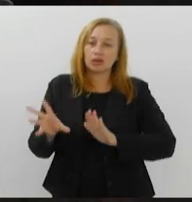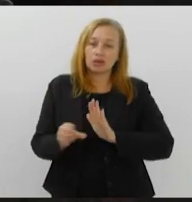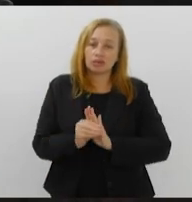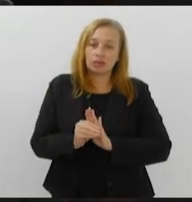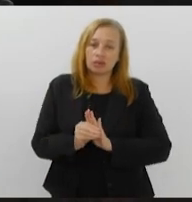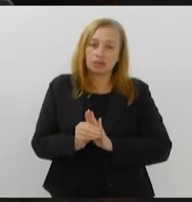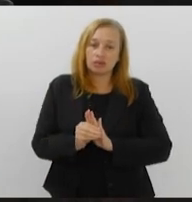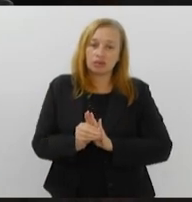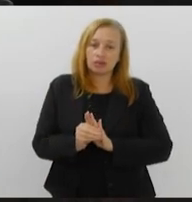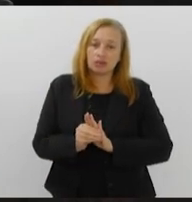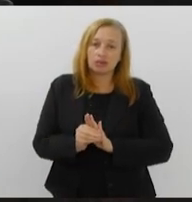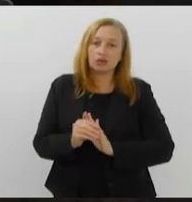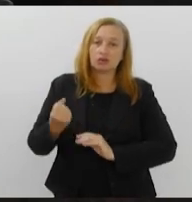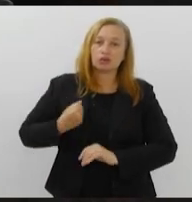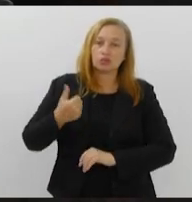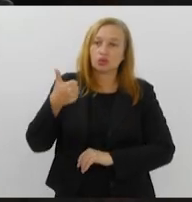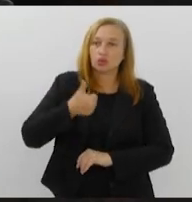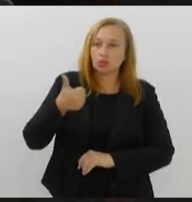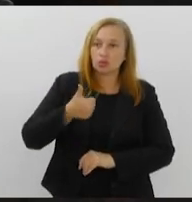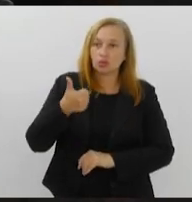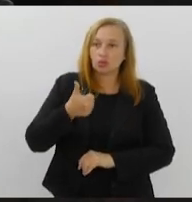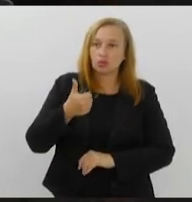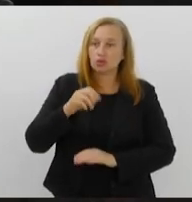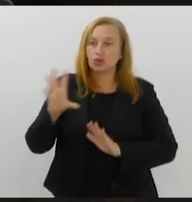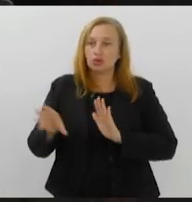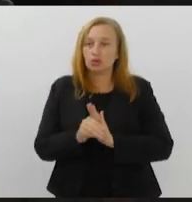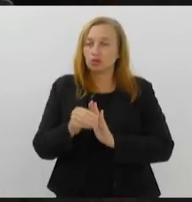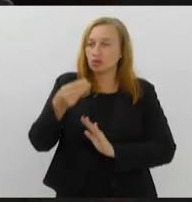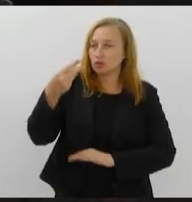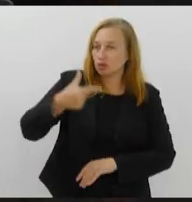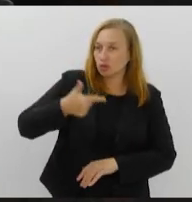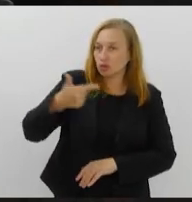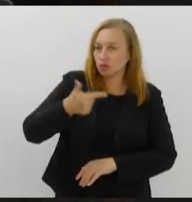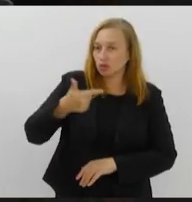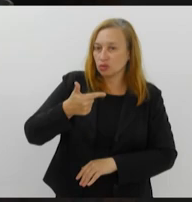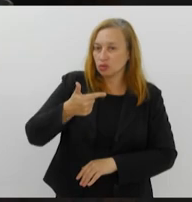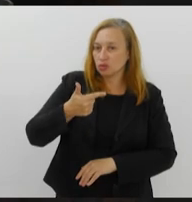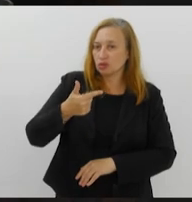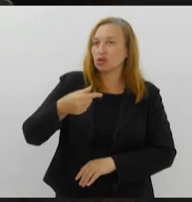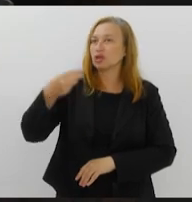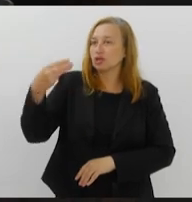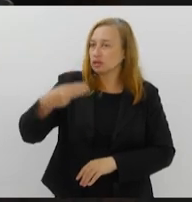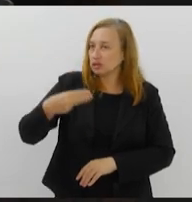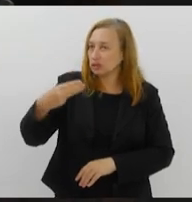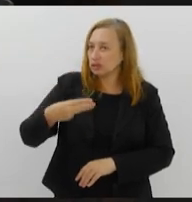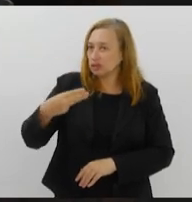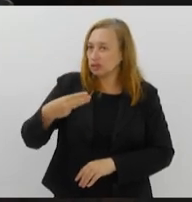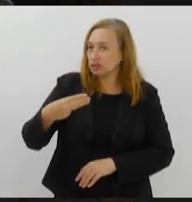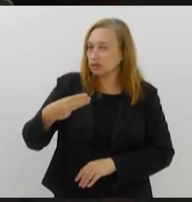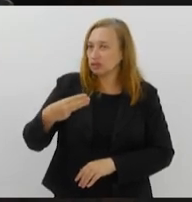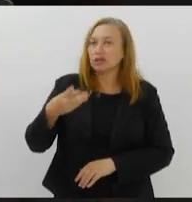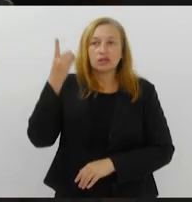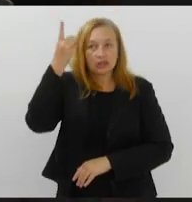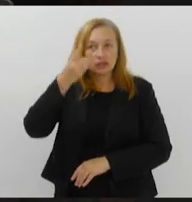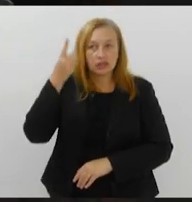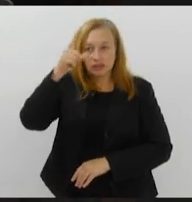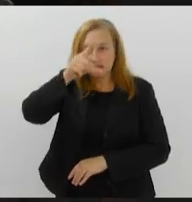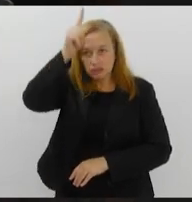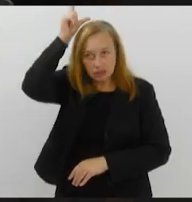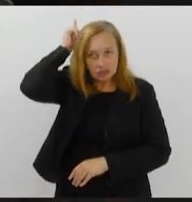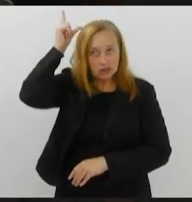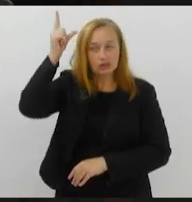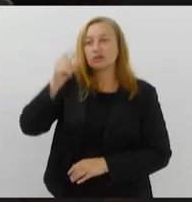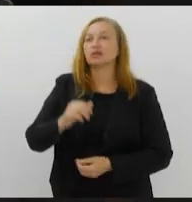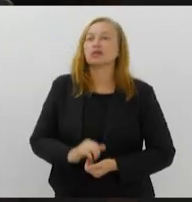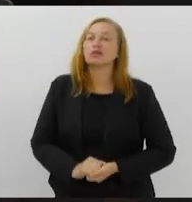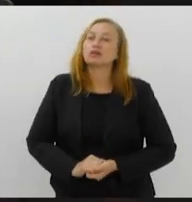supressiva número 1, emenda supressiva número 2, emenda supressiva número 3, do deputado Luiz Paulo Correia